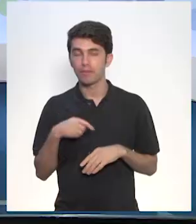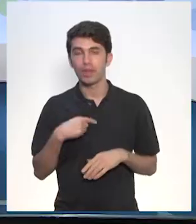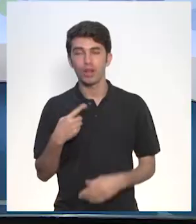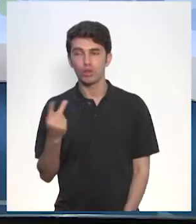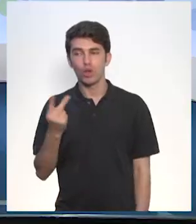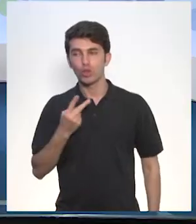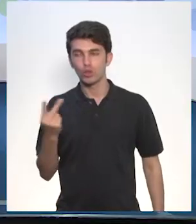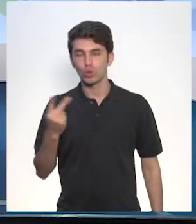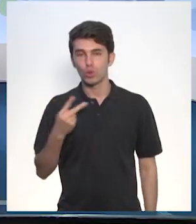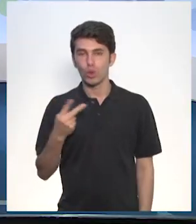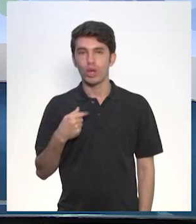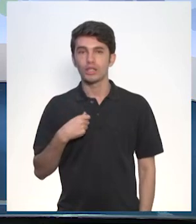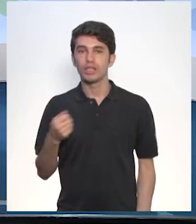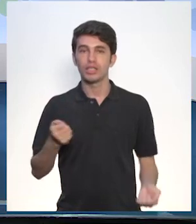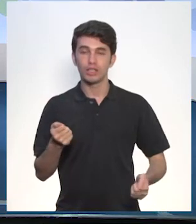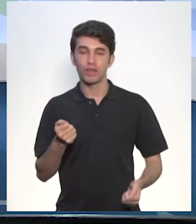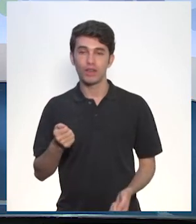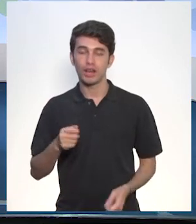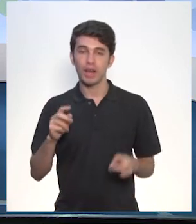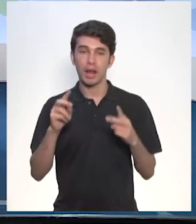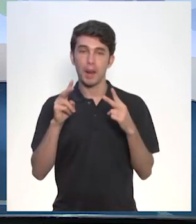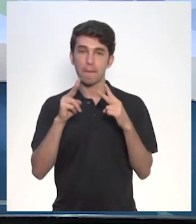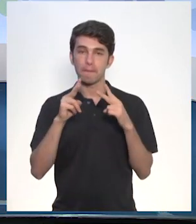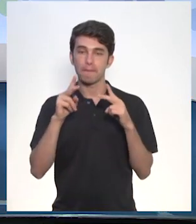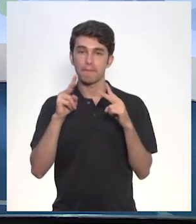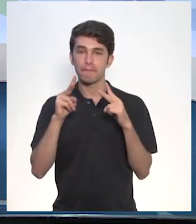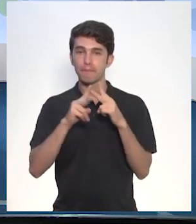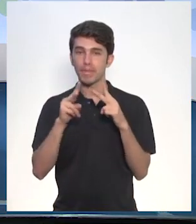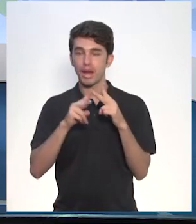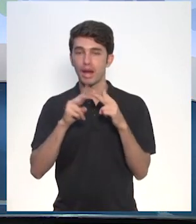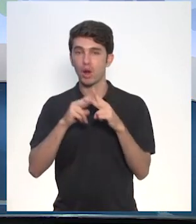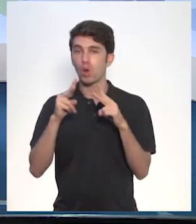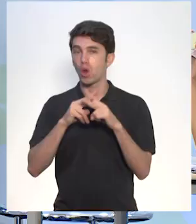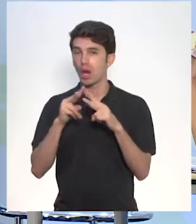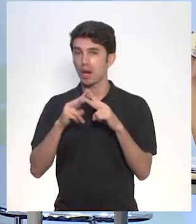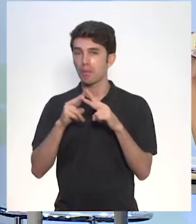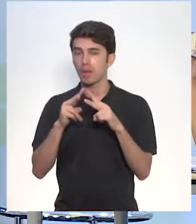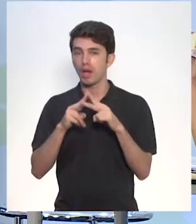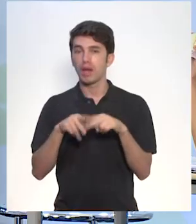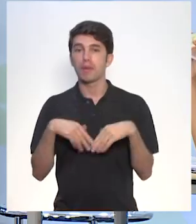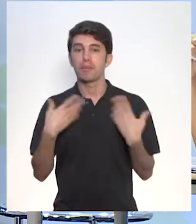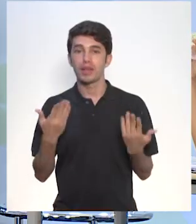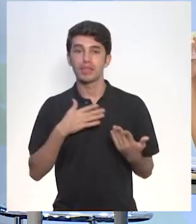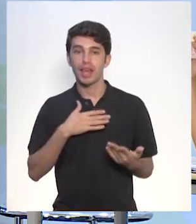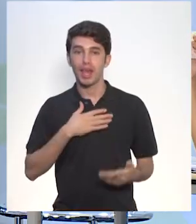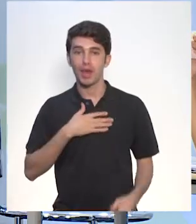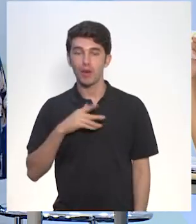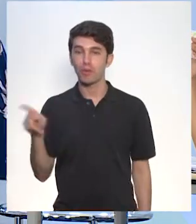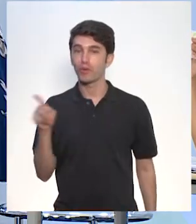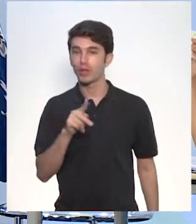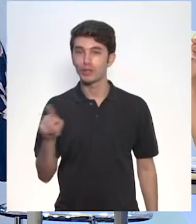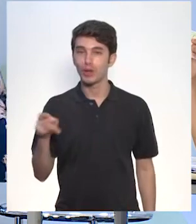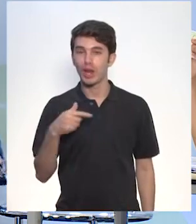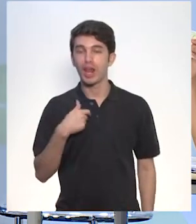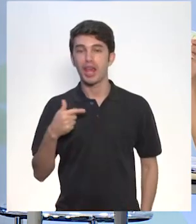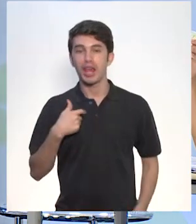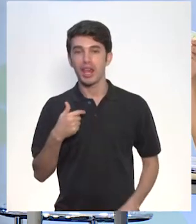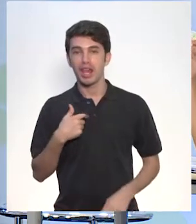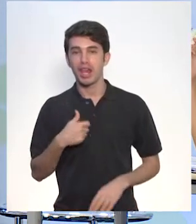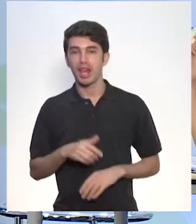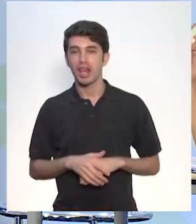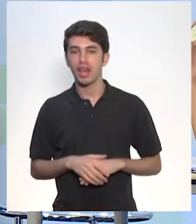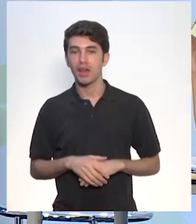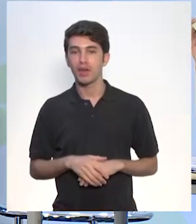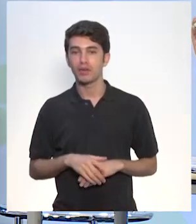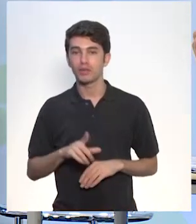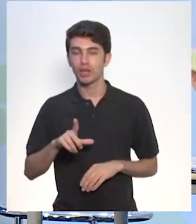aqui, a gente tiraria par ou ímpar para decidir quem começa. Mas, como eu sou a professora, a Duda